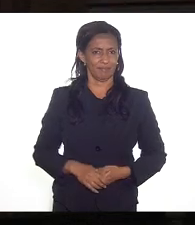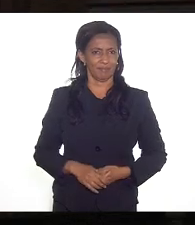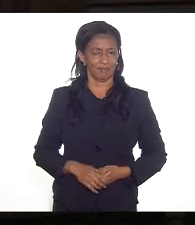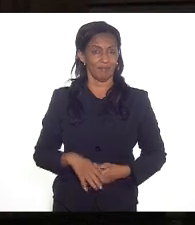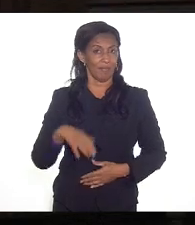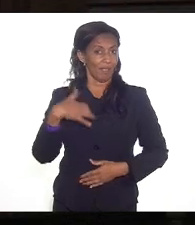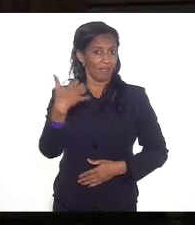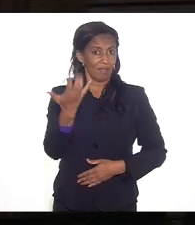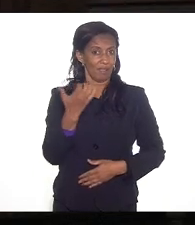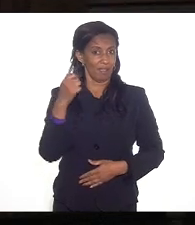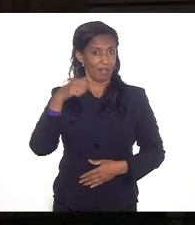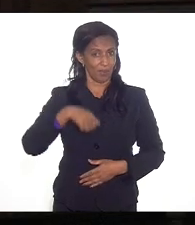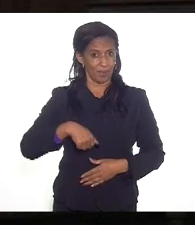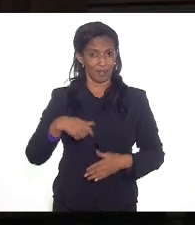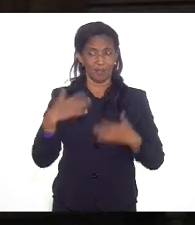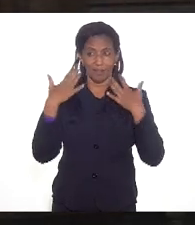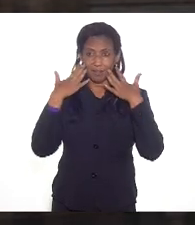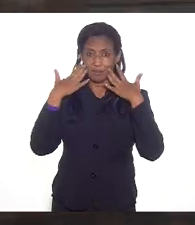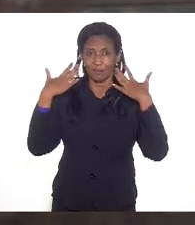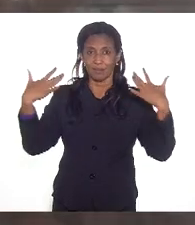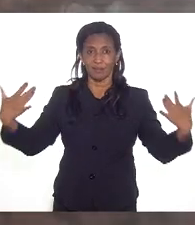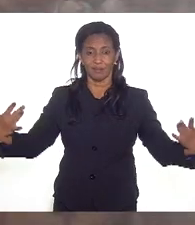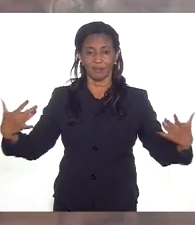eu quero aqui publicamente